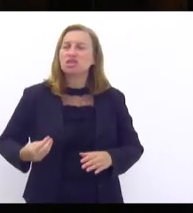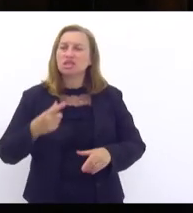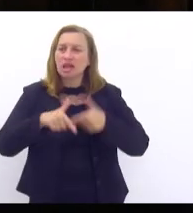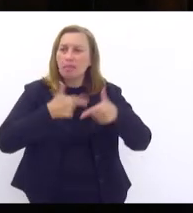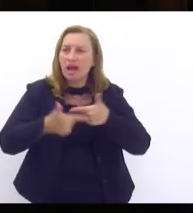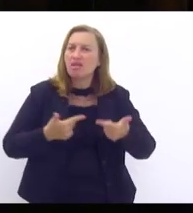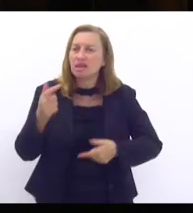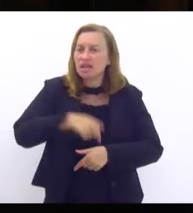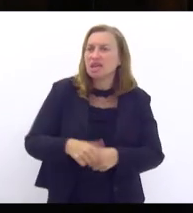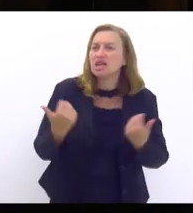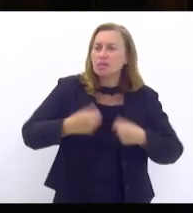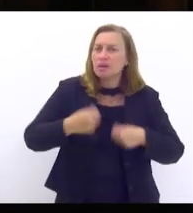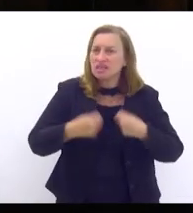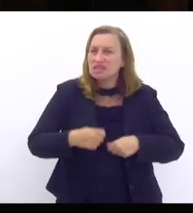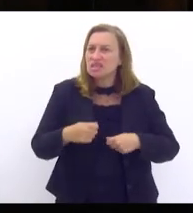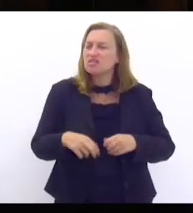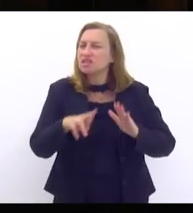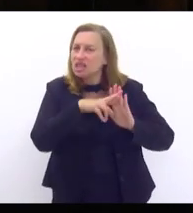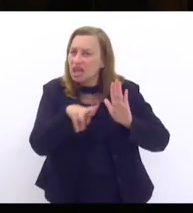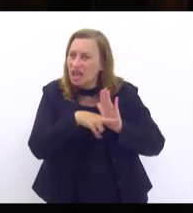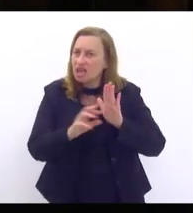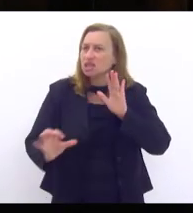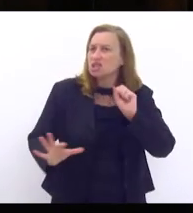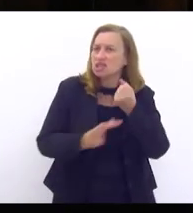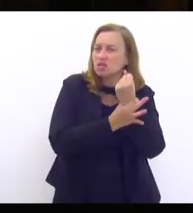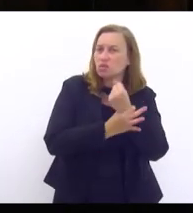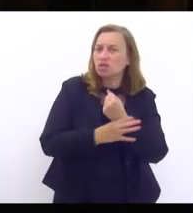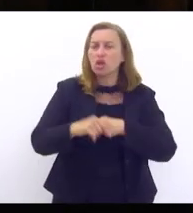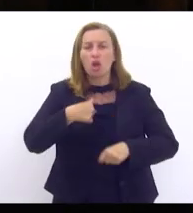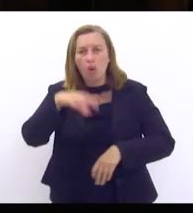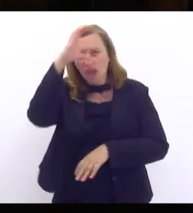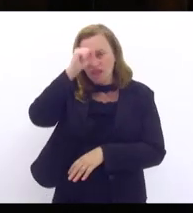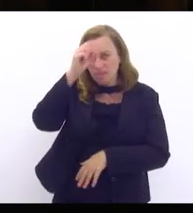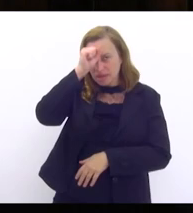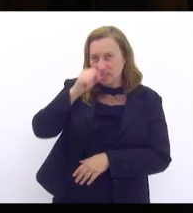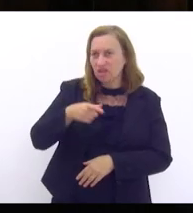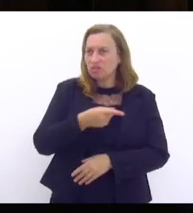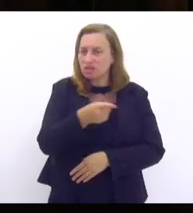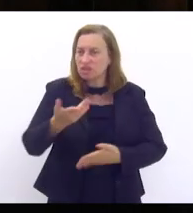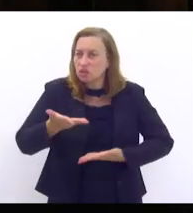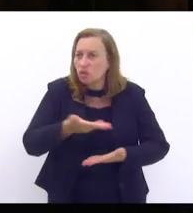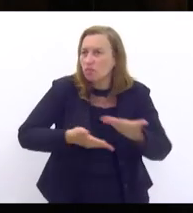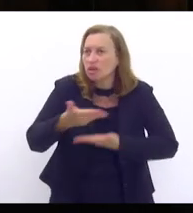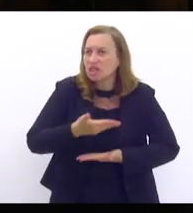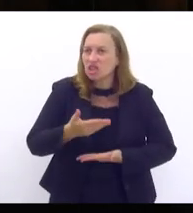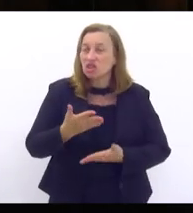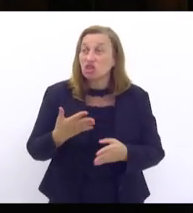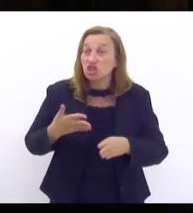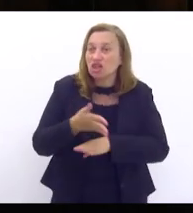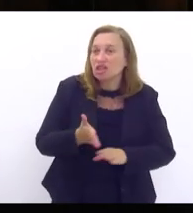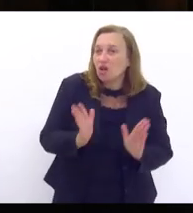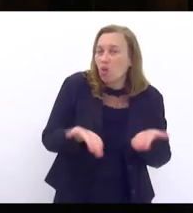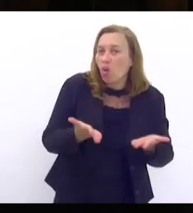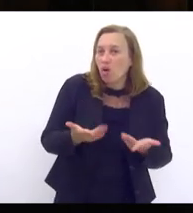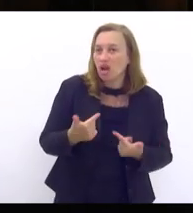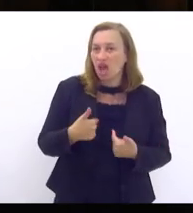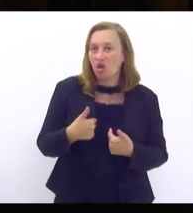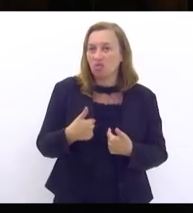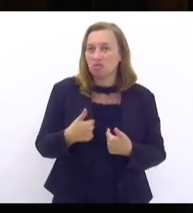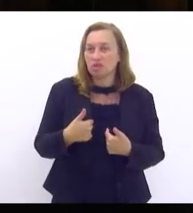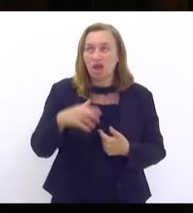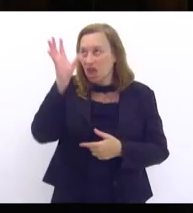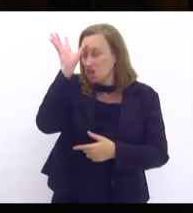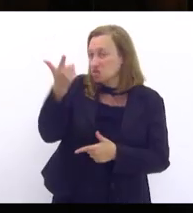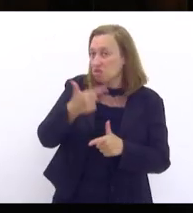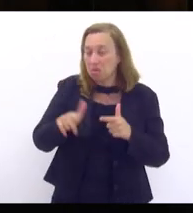gente precisa fazer medidas aí de segurança. Estou aqui para aprender com vocês, eu estou chegando agora, não estou chegando aqui como me propondo ser a solução